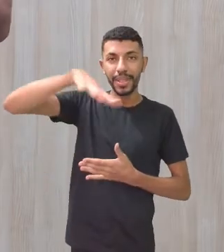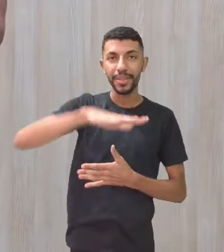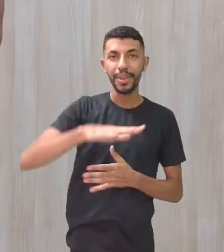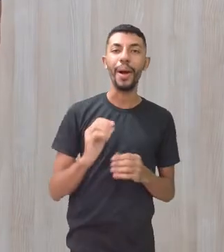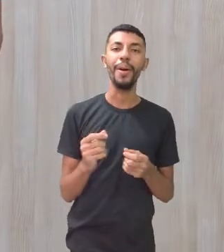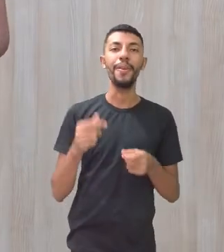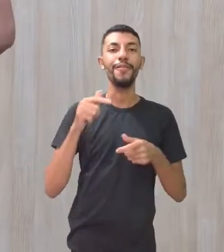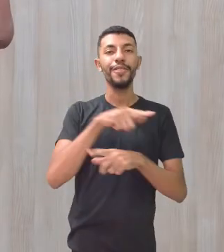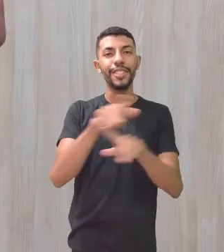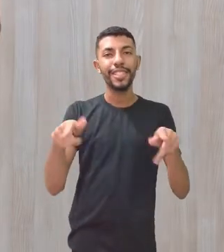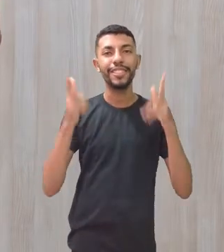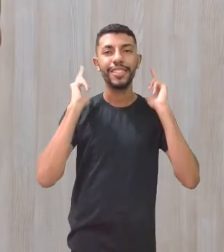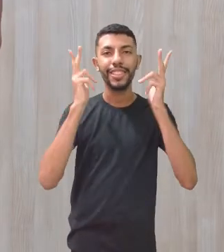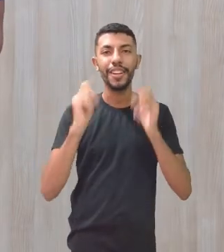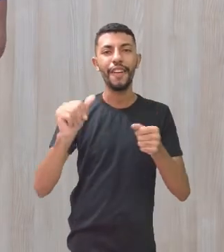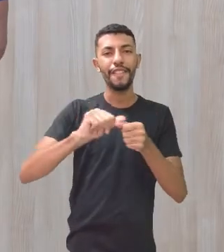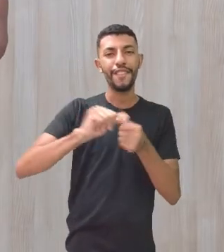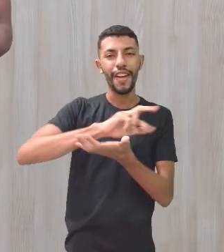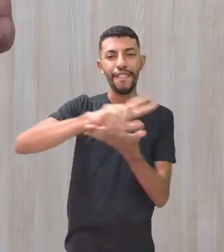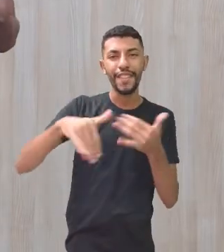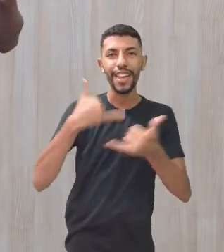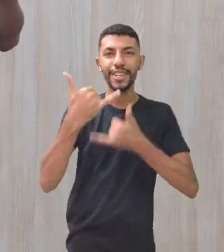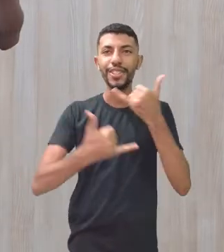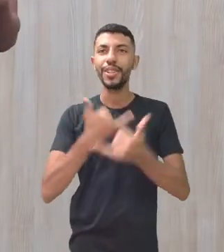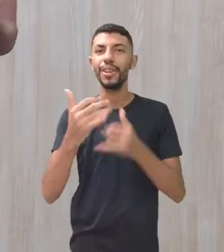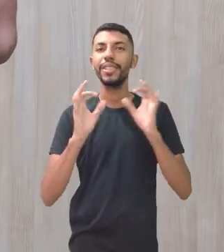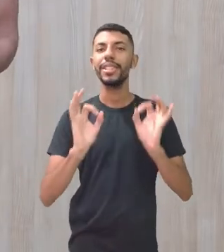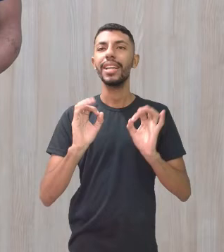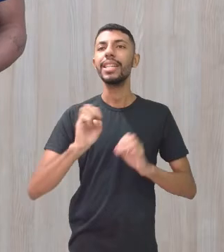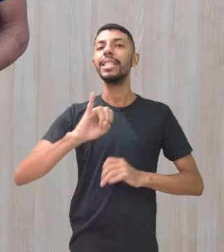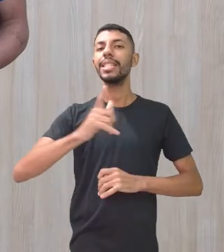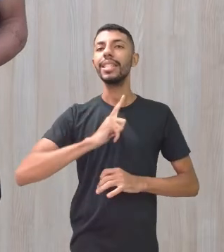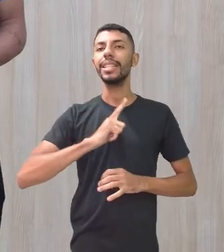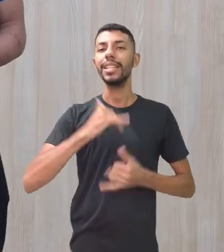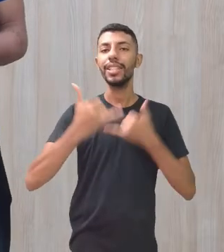Se divirtam, façam aí vários joguinhos. Se tiverem jogos